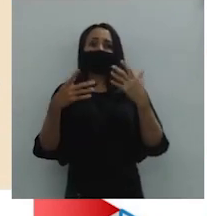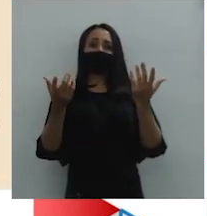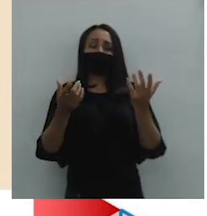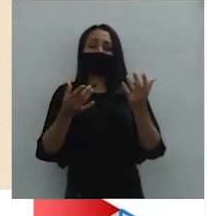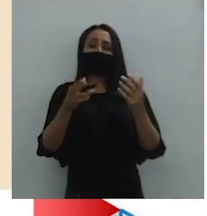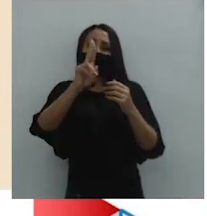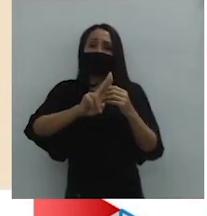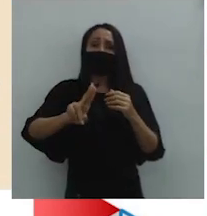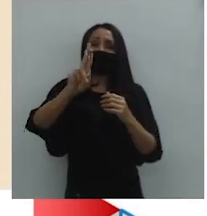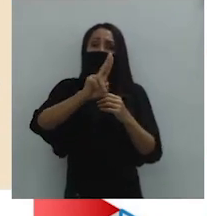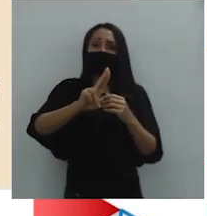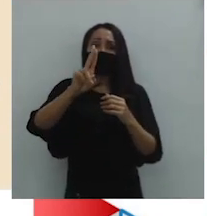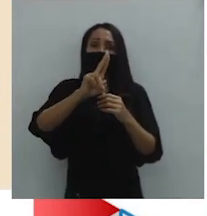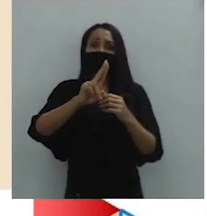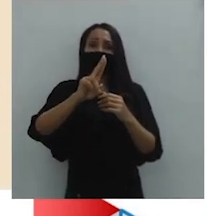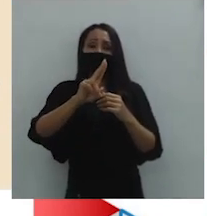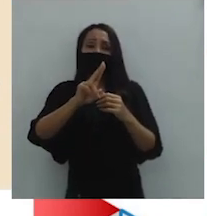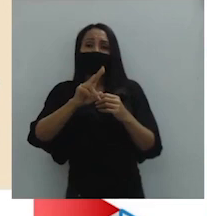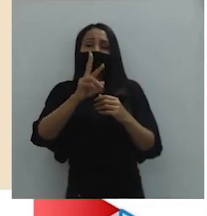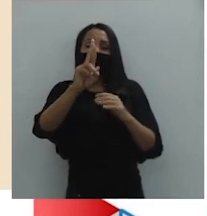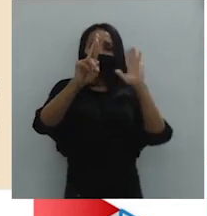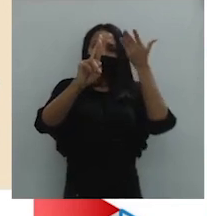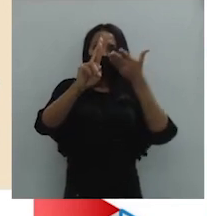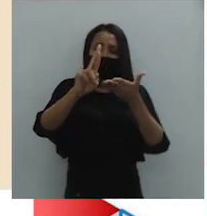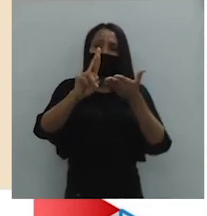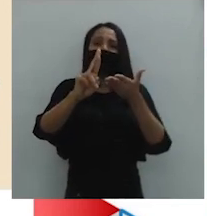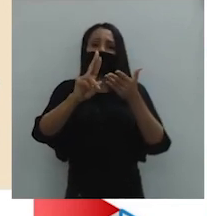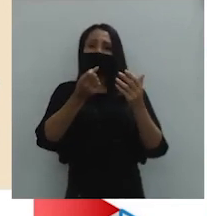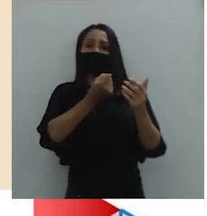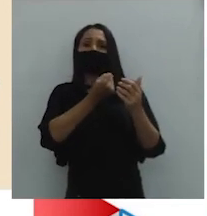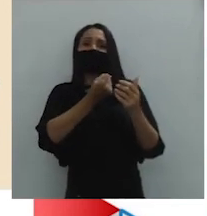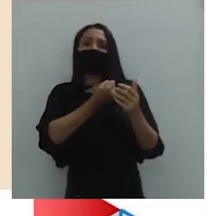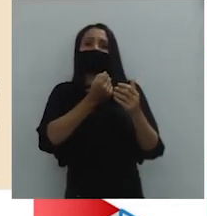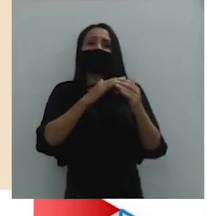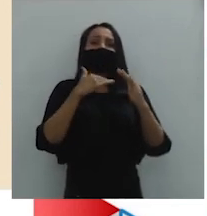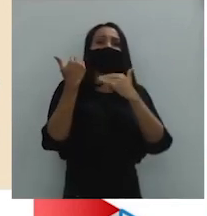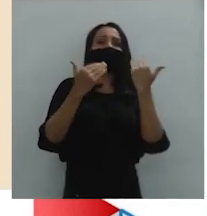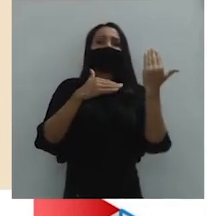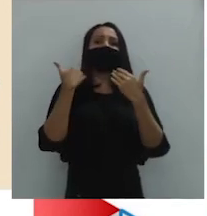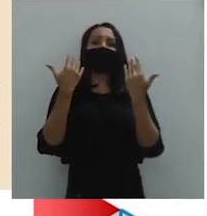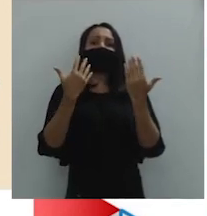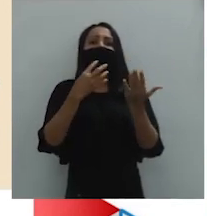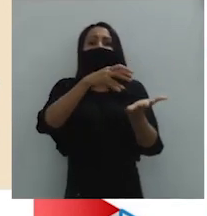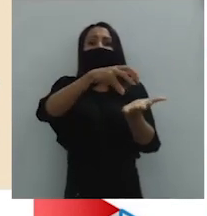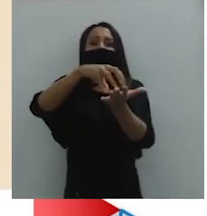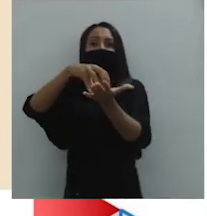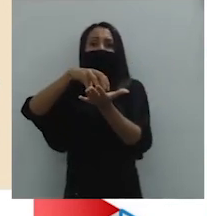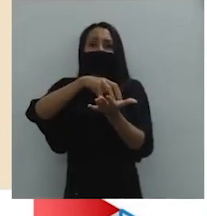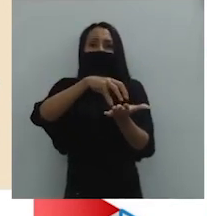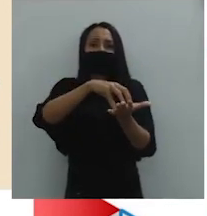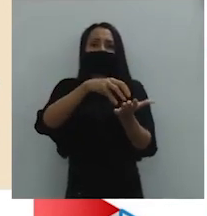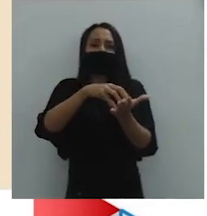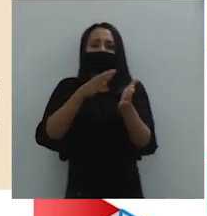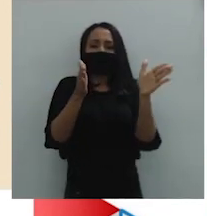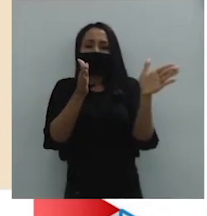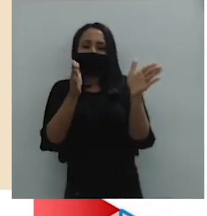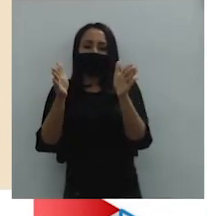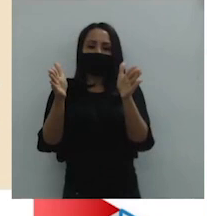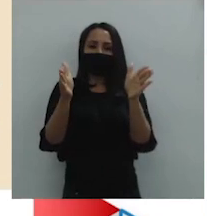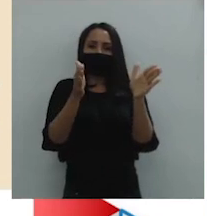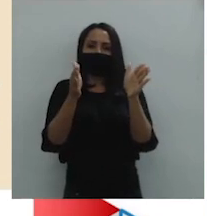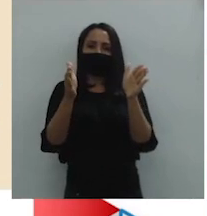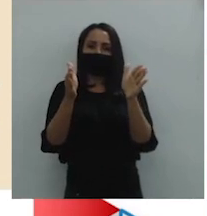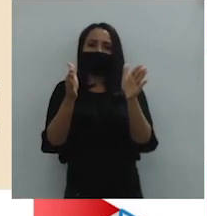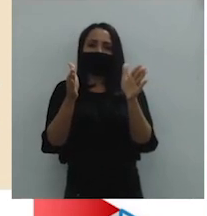utilizado para se referir, né, ao número de mortes registrados em uma região em determinado período do tempo,